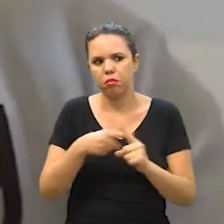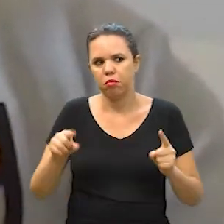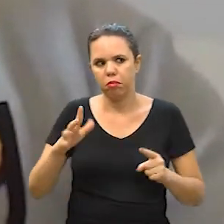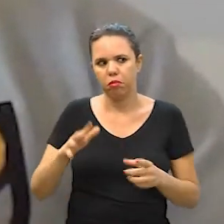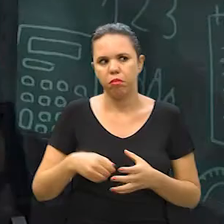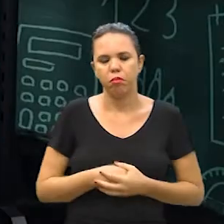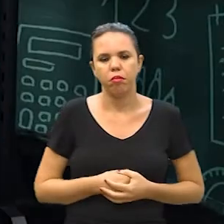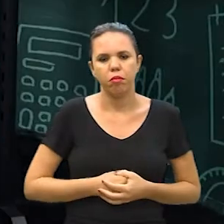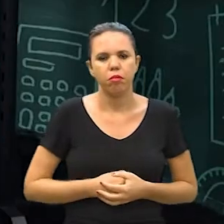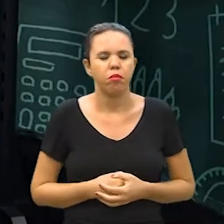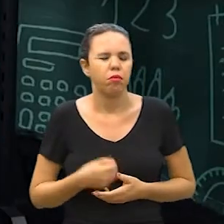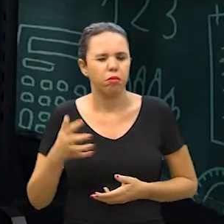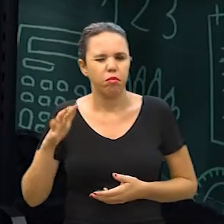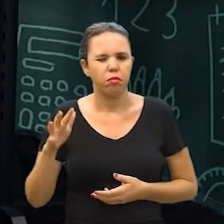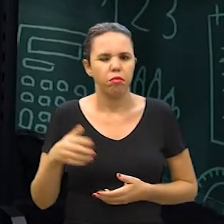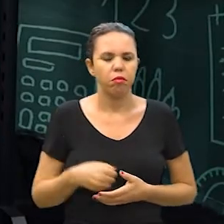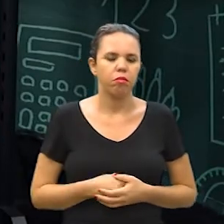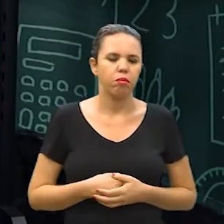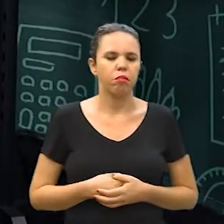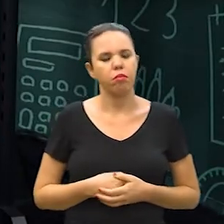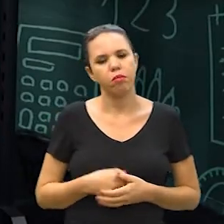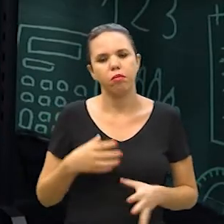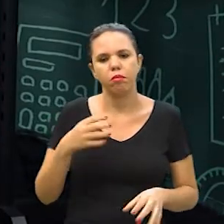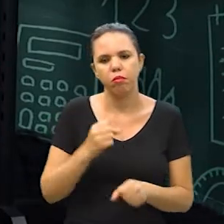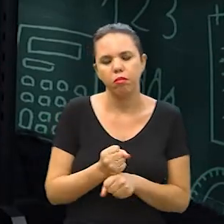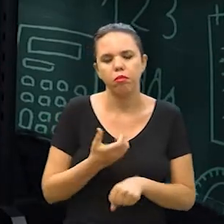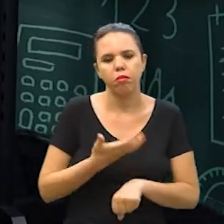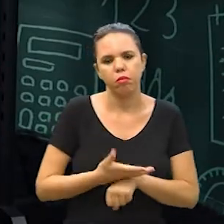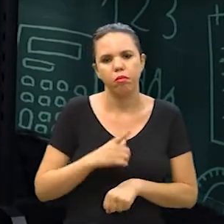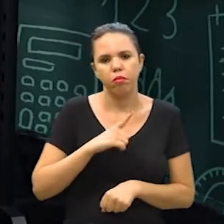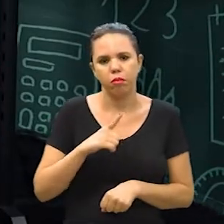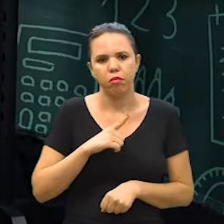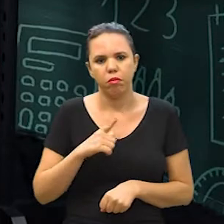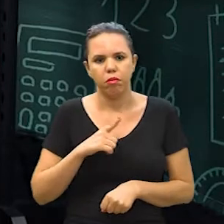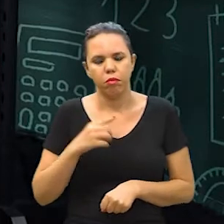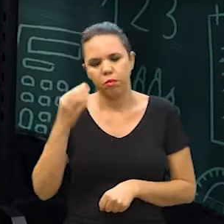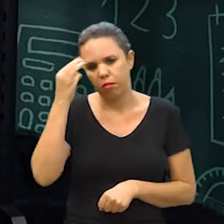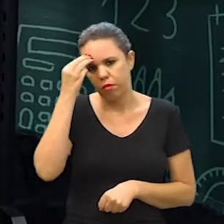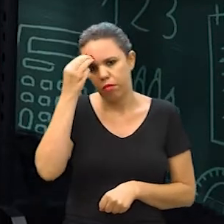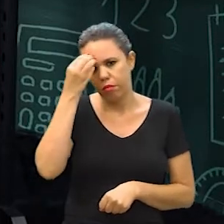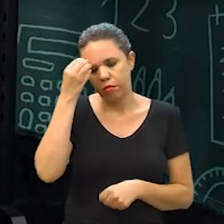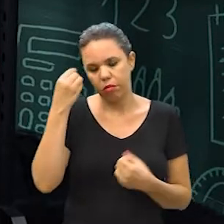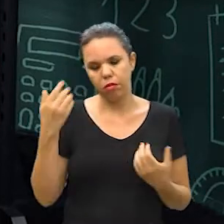meio. É mais ou menos essa matemática que a gente tem que ter em mente.